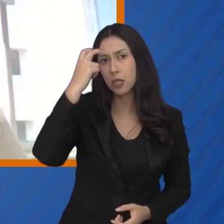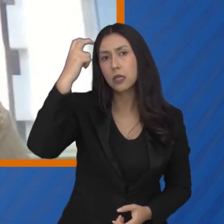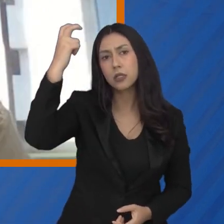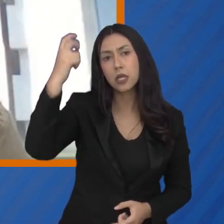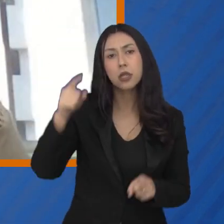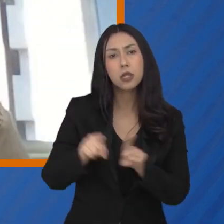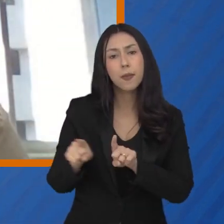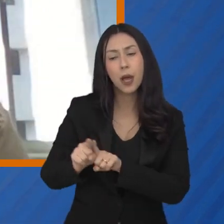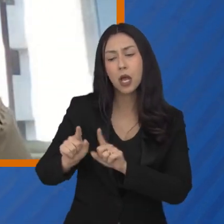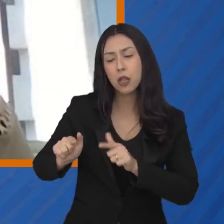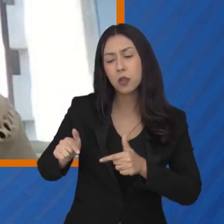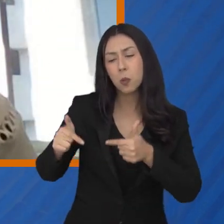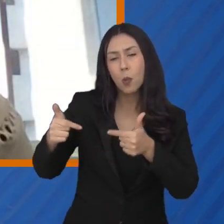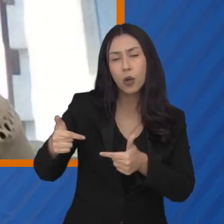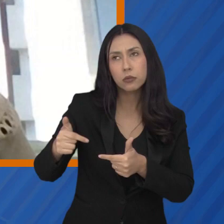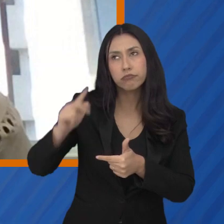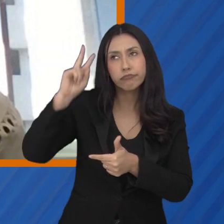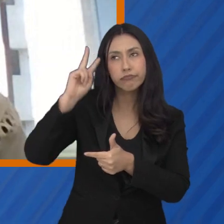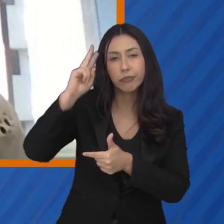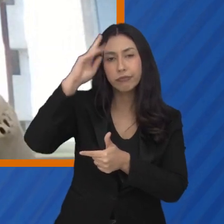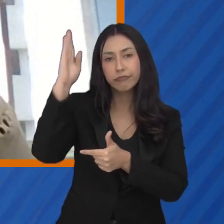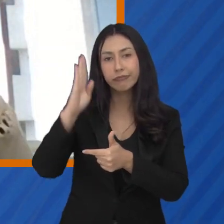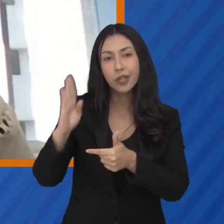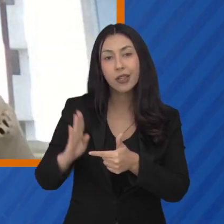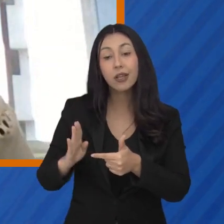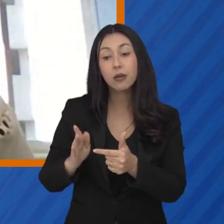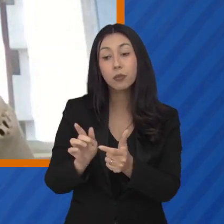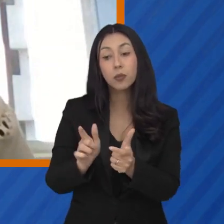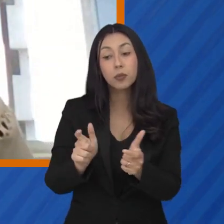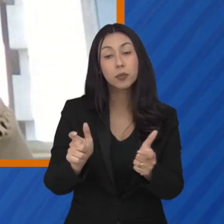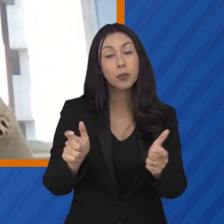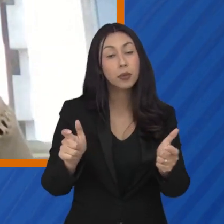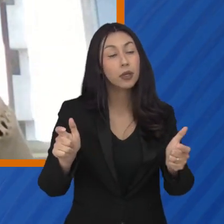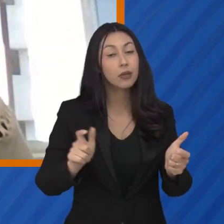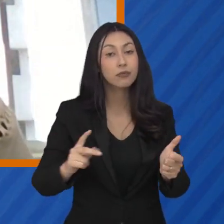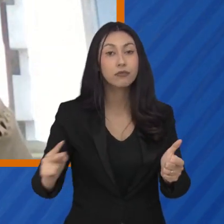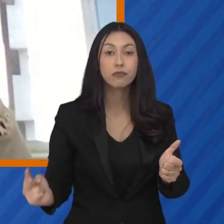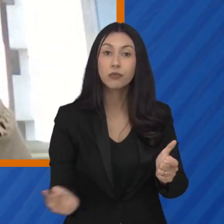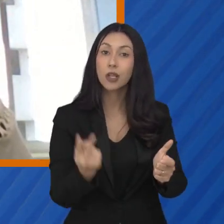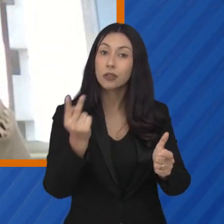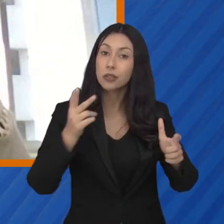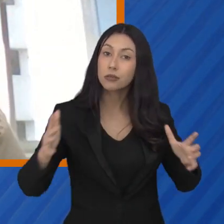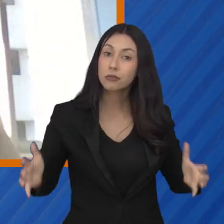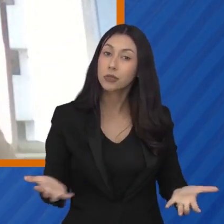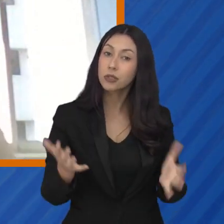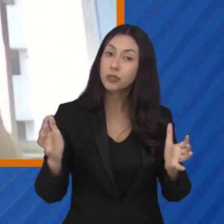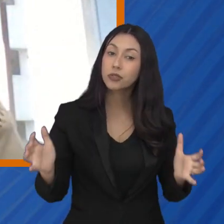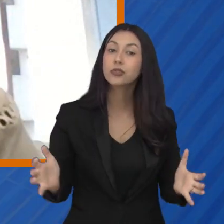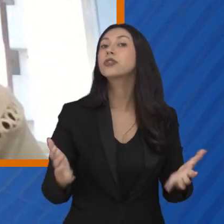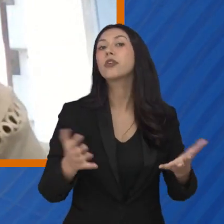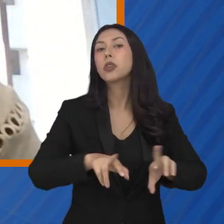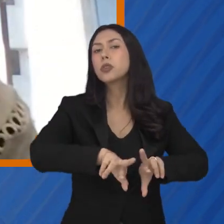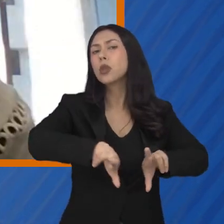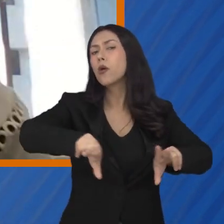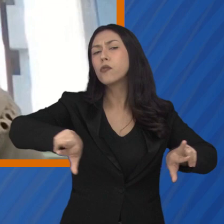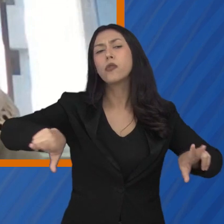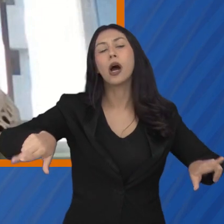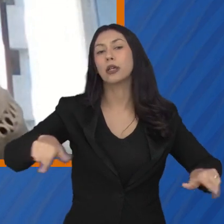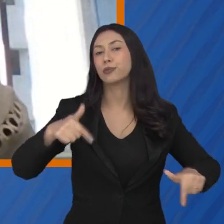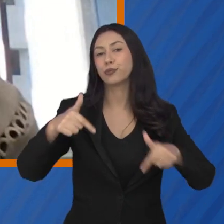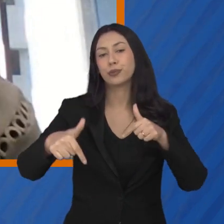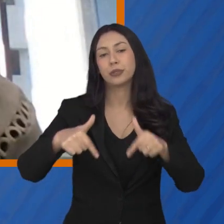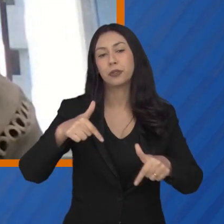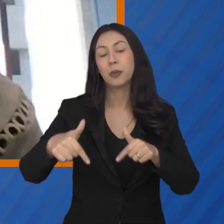toda a atuação histórica brasileira, e é essa área que vem aí crescendo e valorizando, incentivando os mais